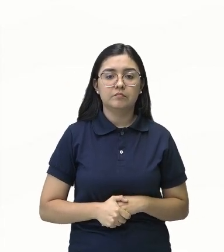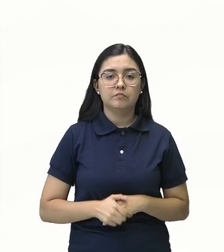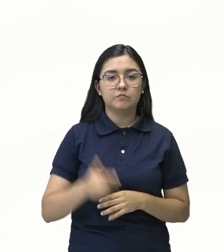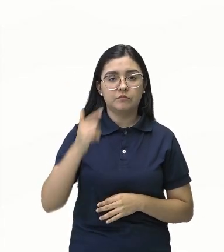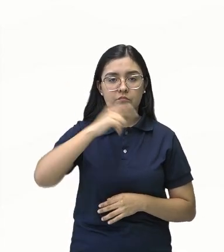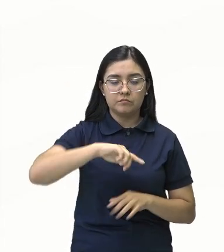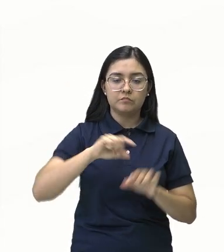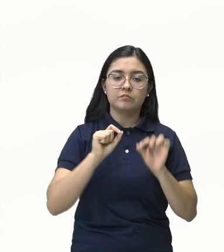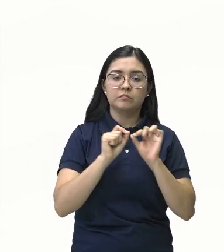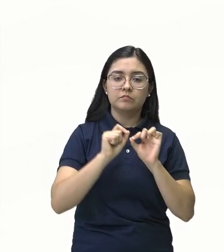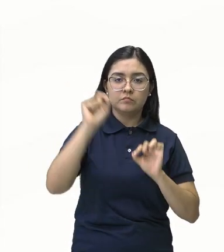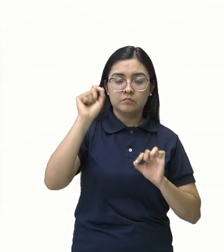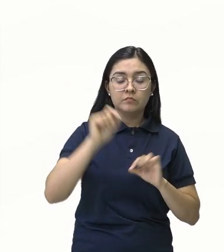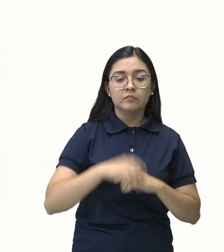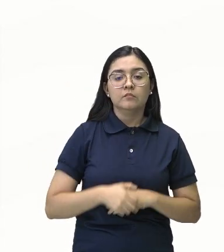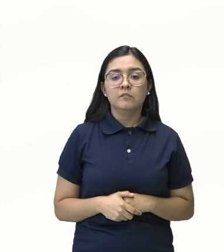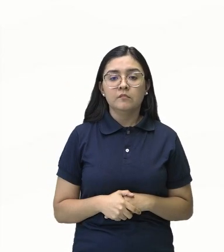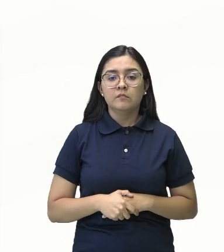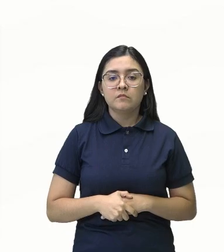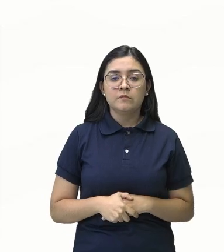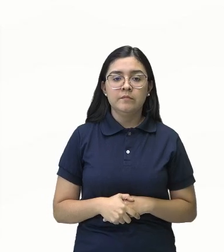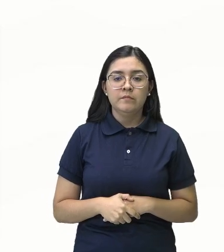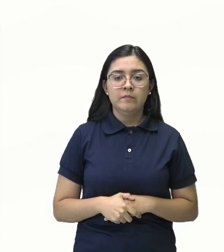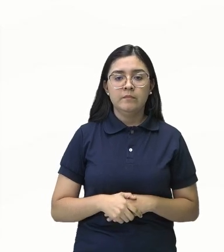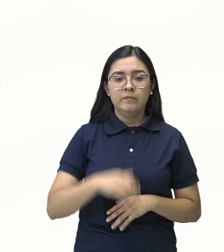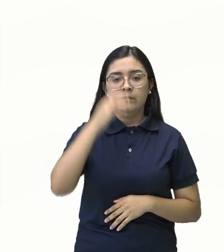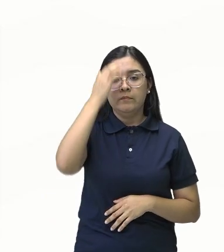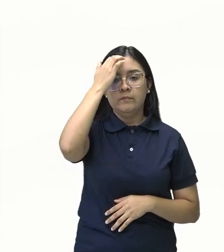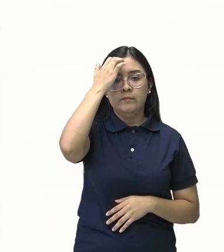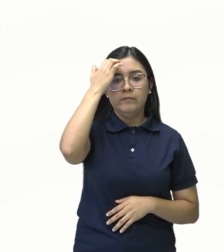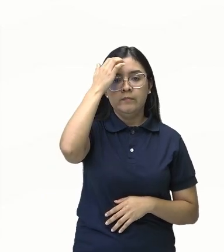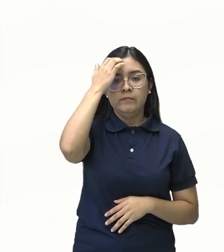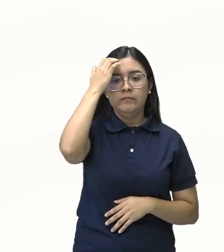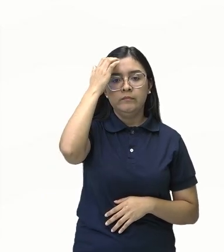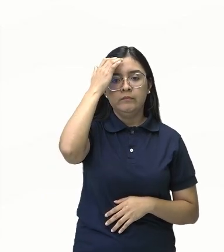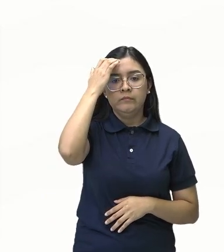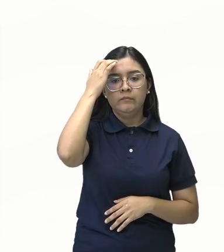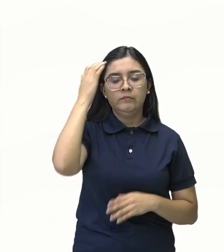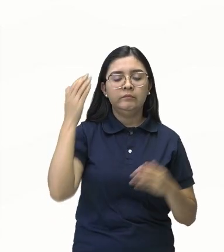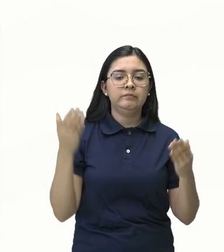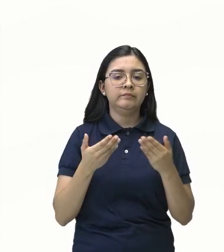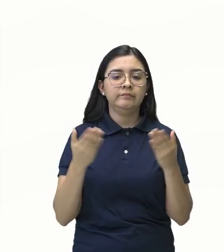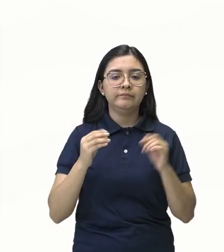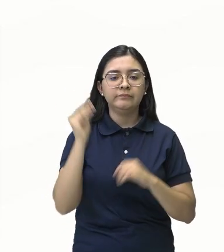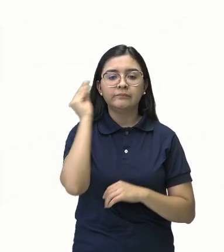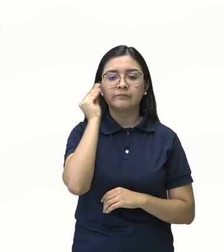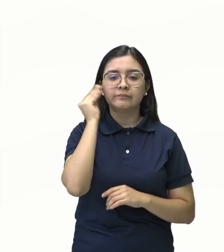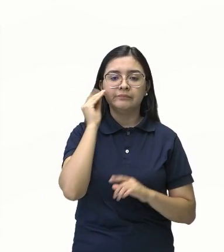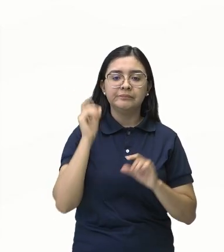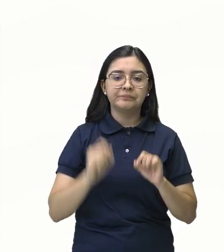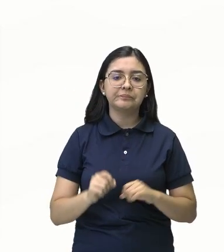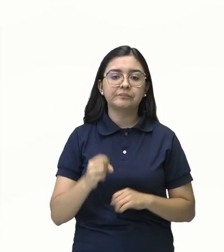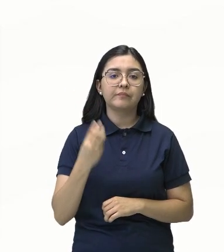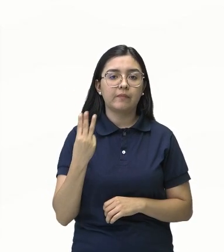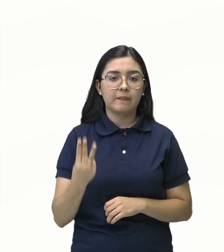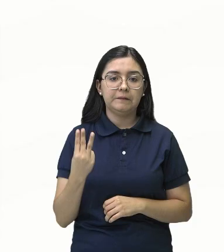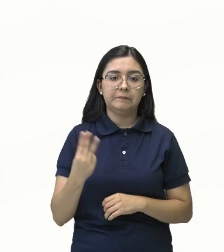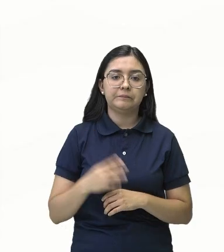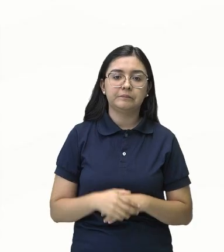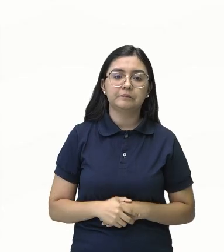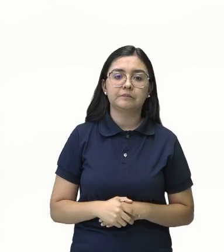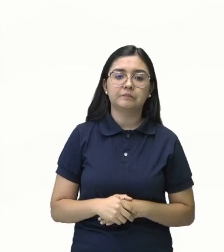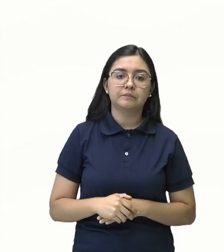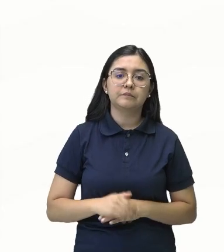subiu novamente, tá? Série 2 a gente já viu, vamos ver agora a série 3, ó, começa